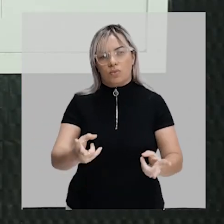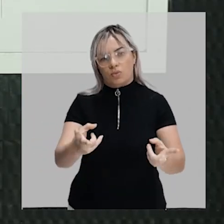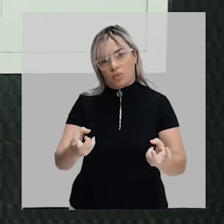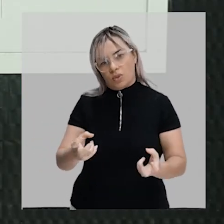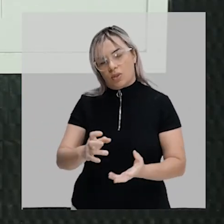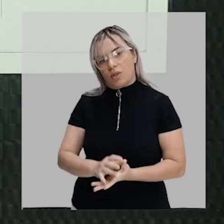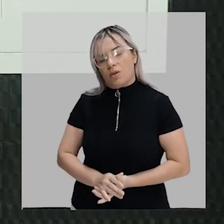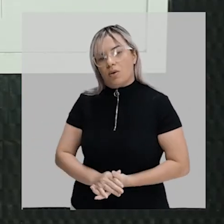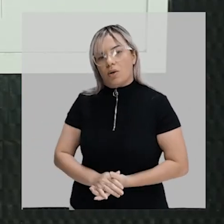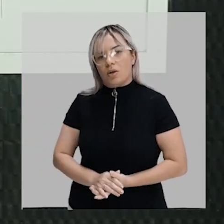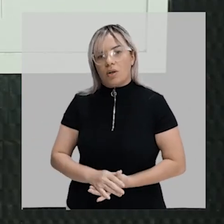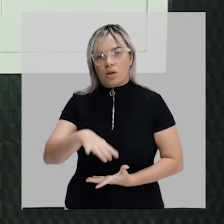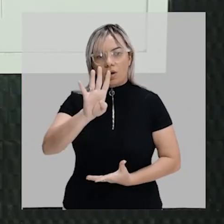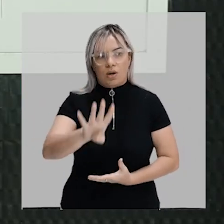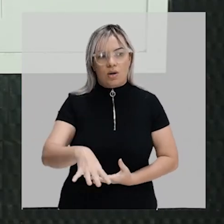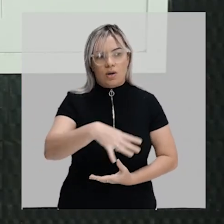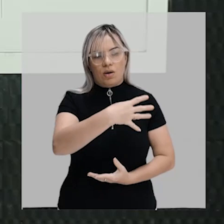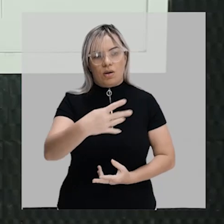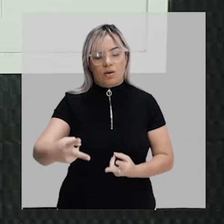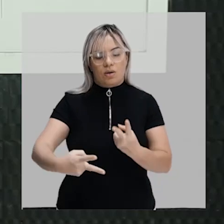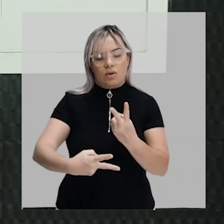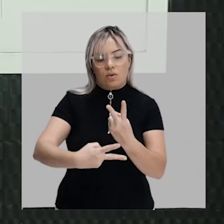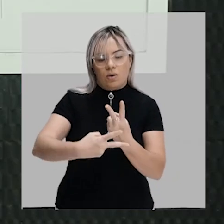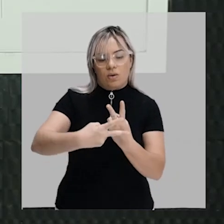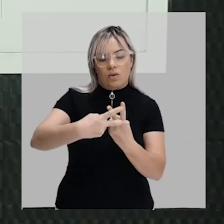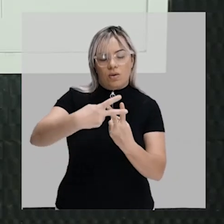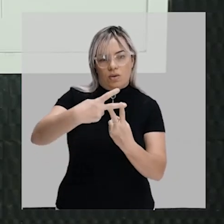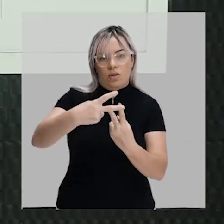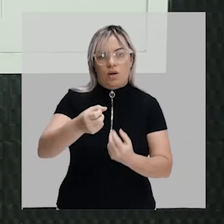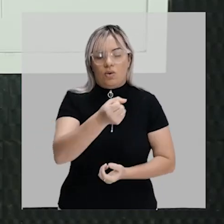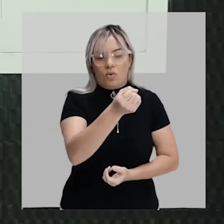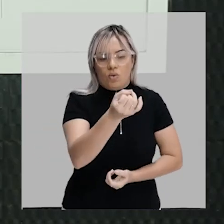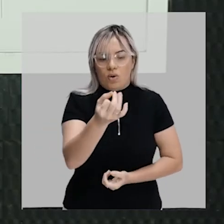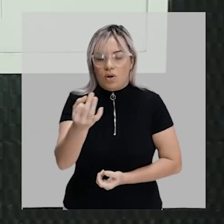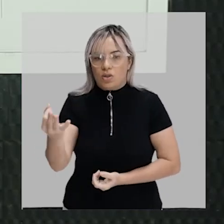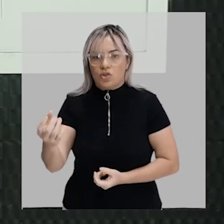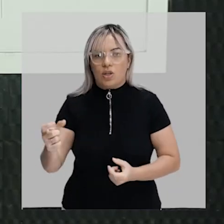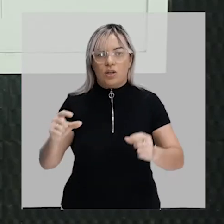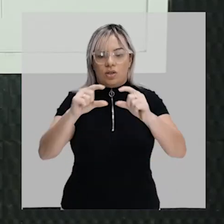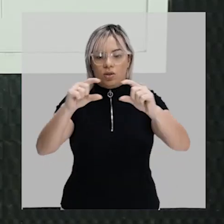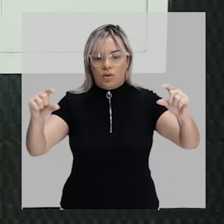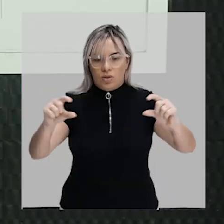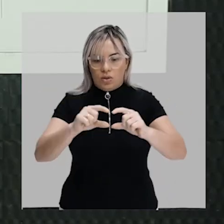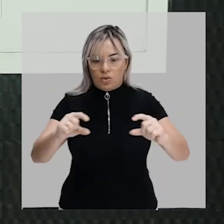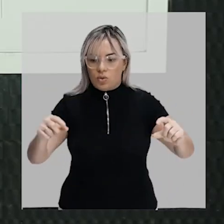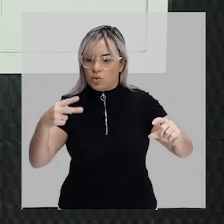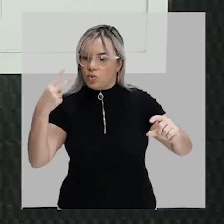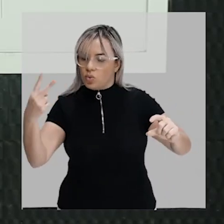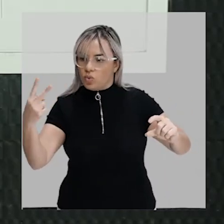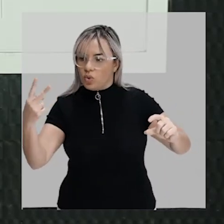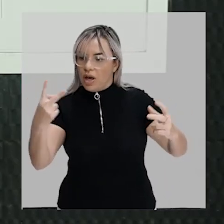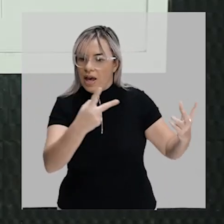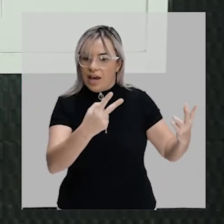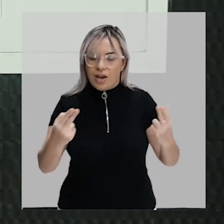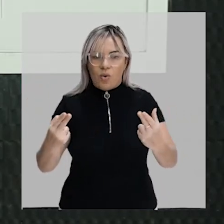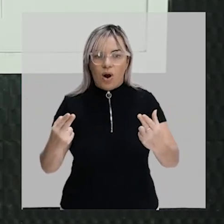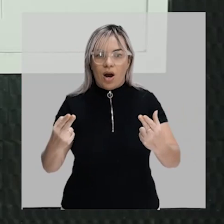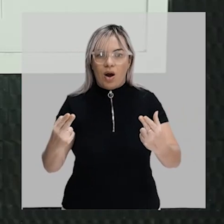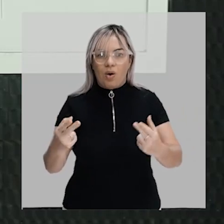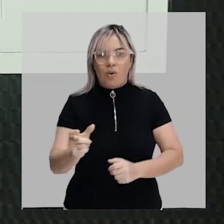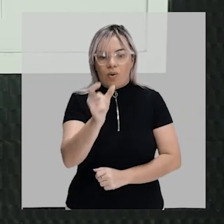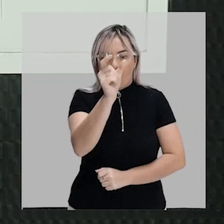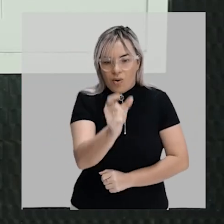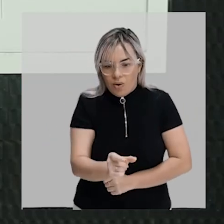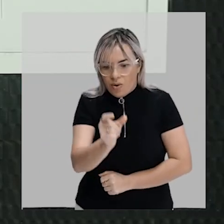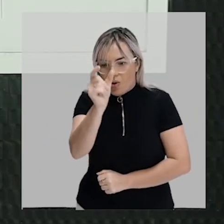quadrada porque o número de linhas que ele tem que é 2 coincide com o número de colunas tá a gente diz